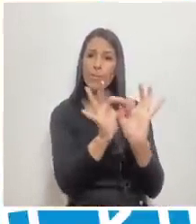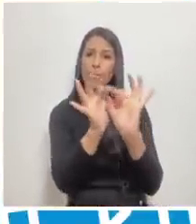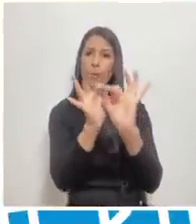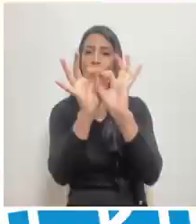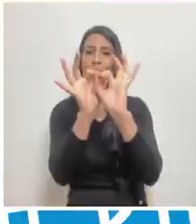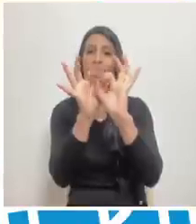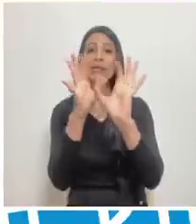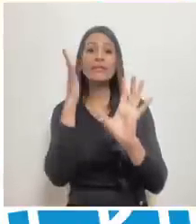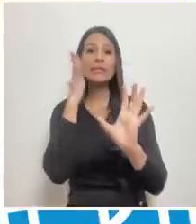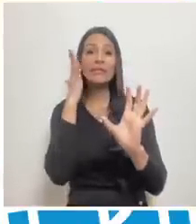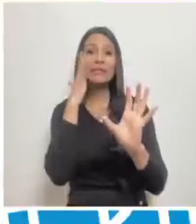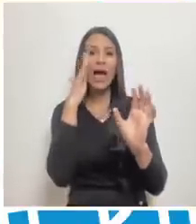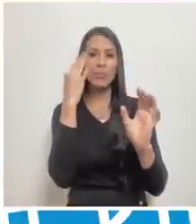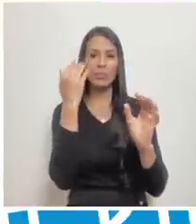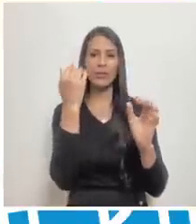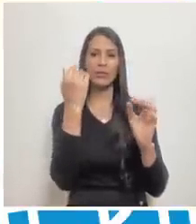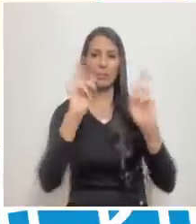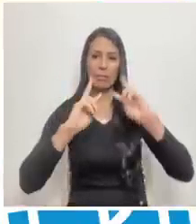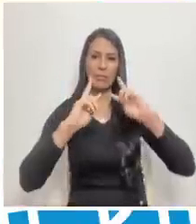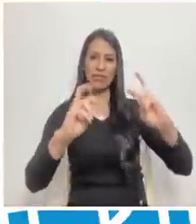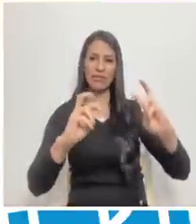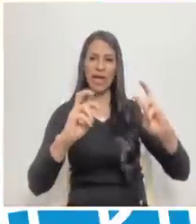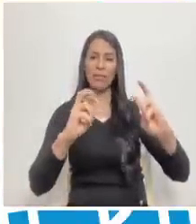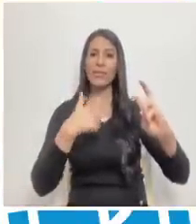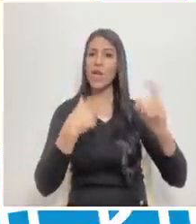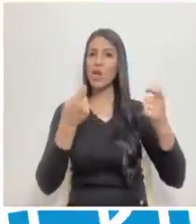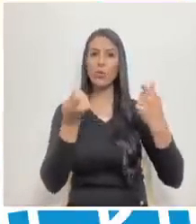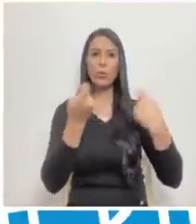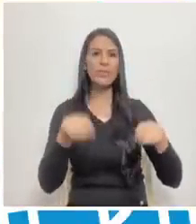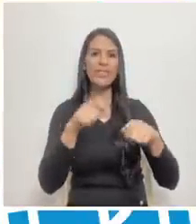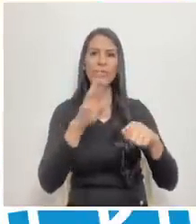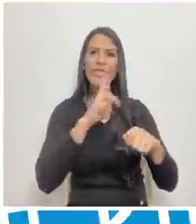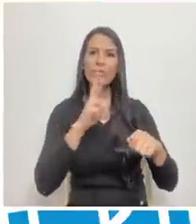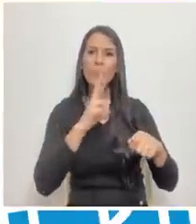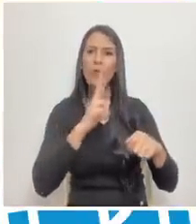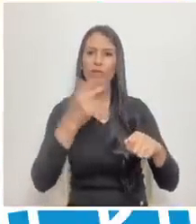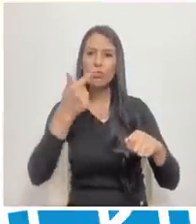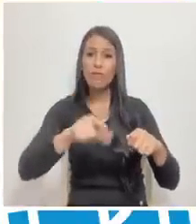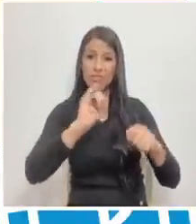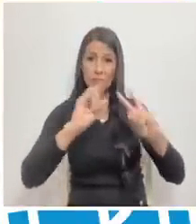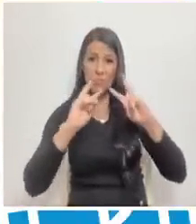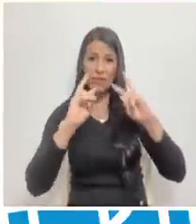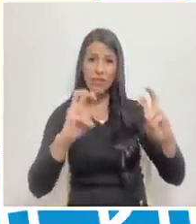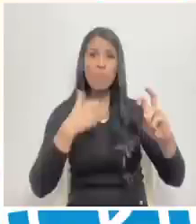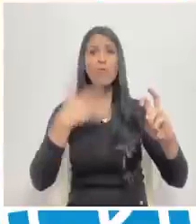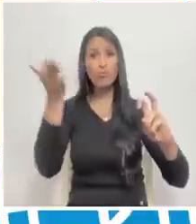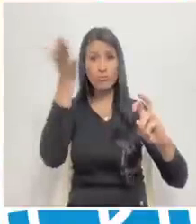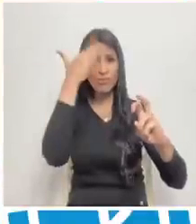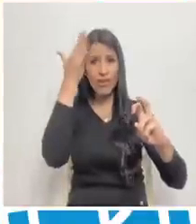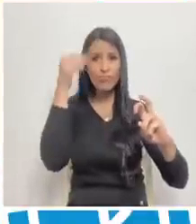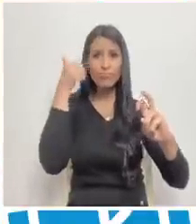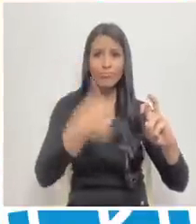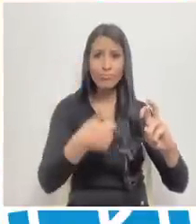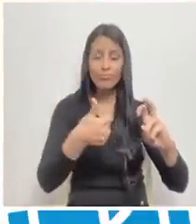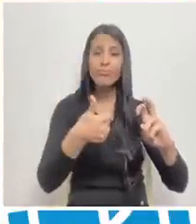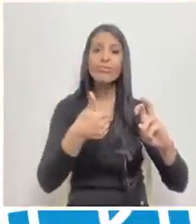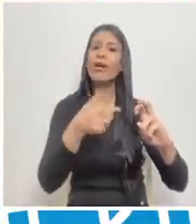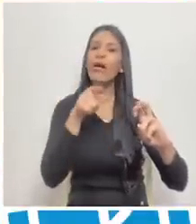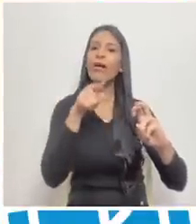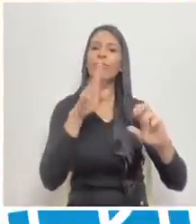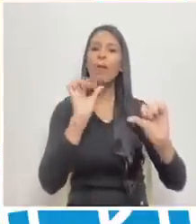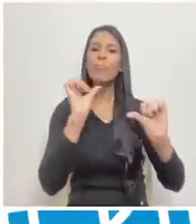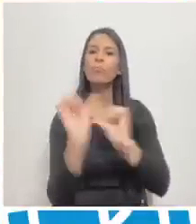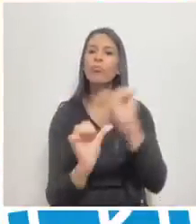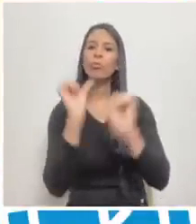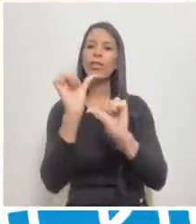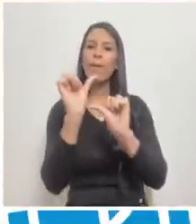responder itens do mesmo nível, passa para o nível, então, com economia de teste, mas com a mesma precisão da medida,